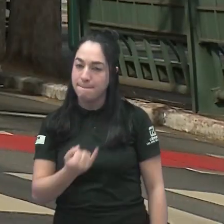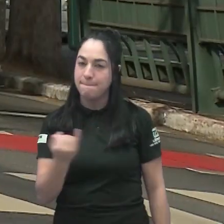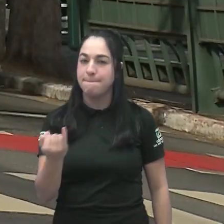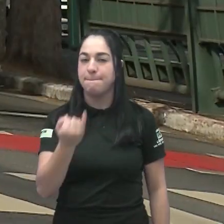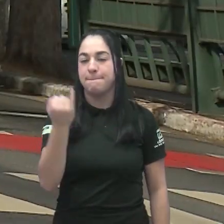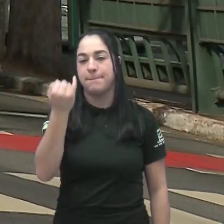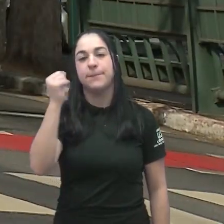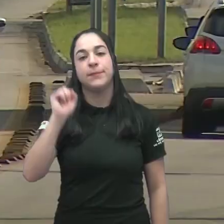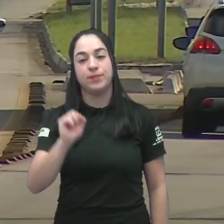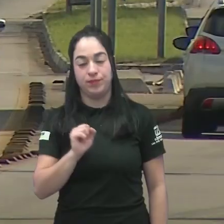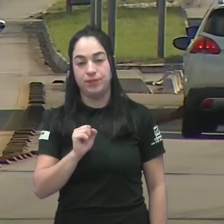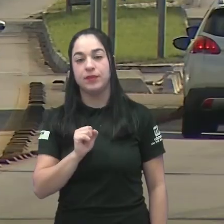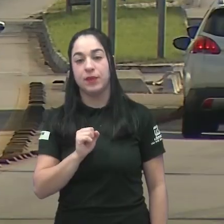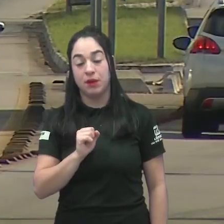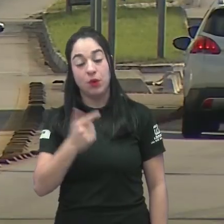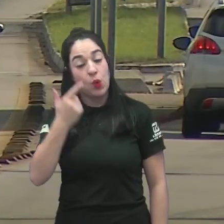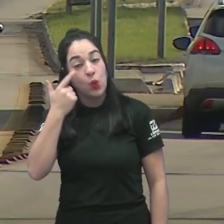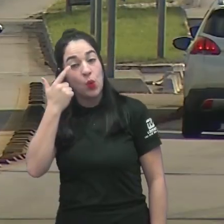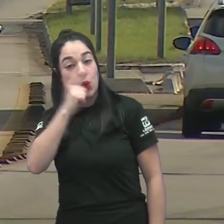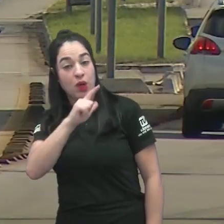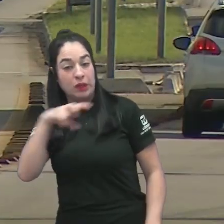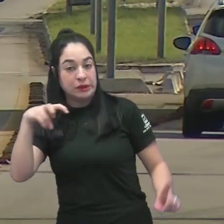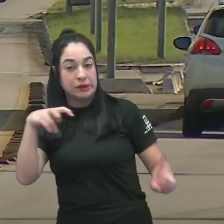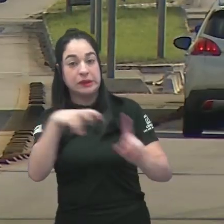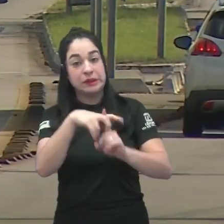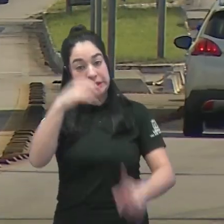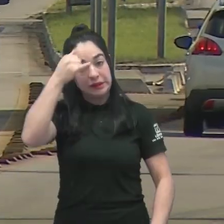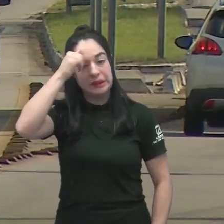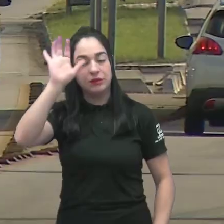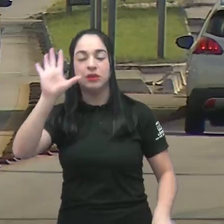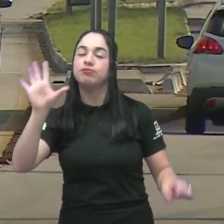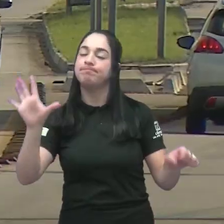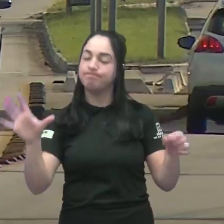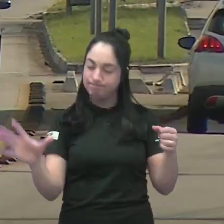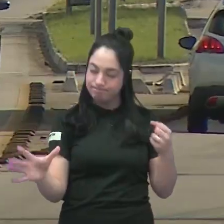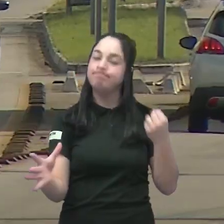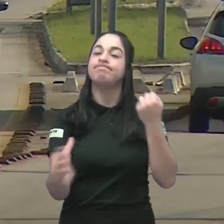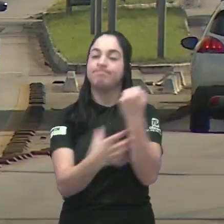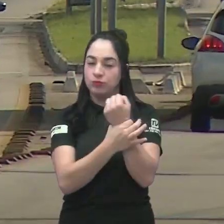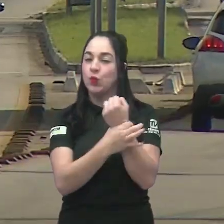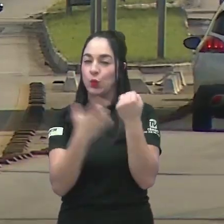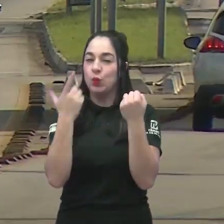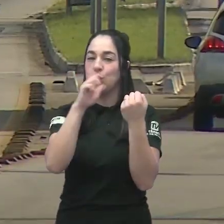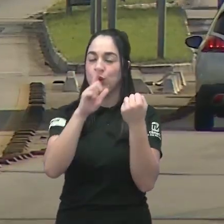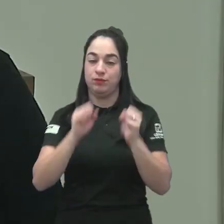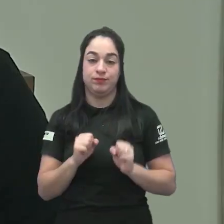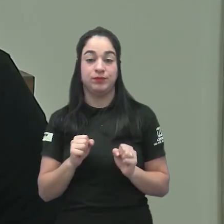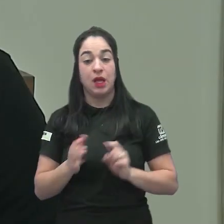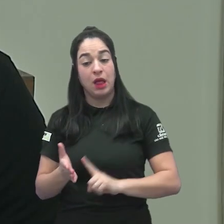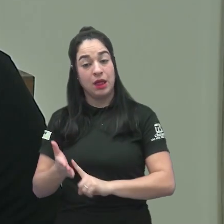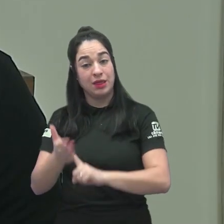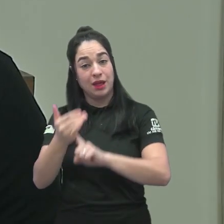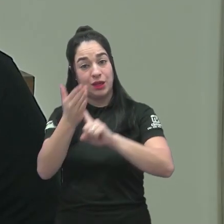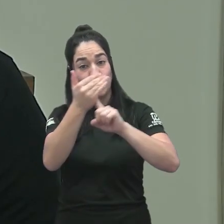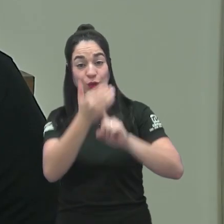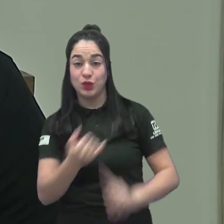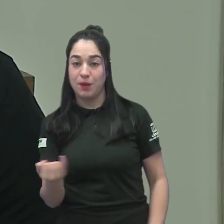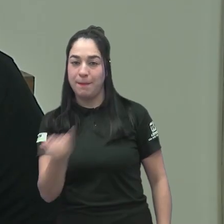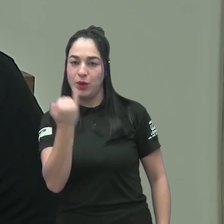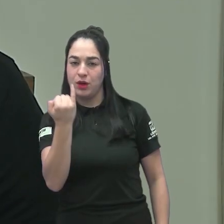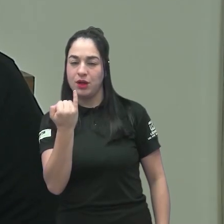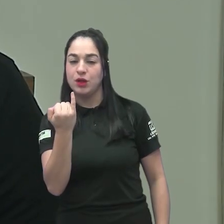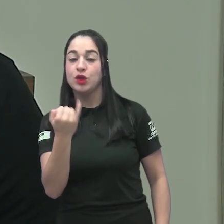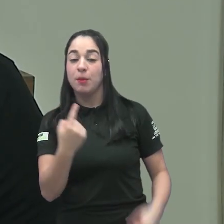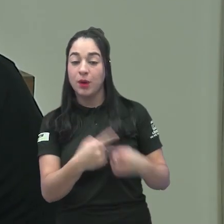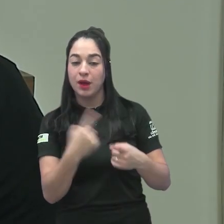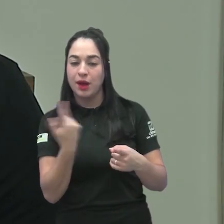da população são apontados como caminho para tornar o trânsito mais seguro. A tecnologia ela é muito importante